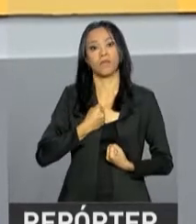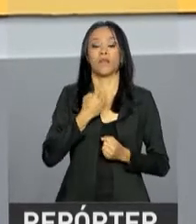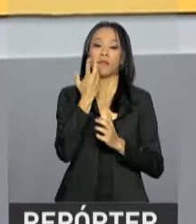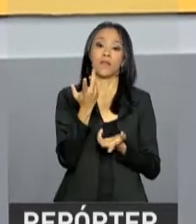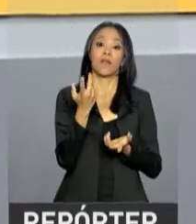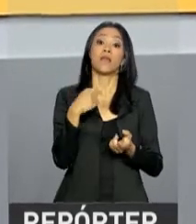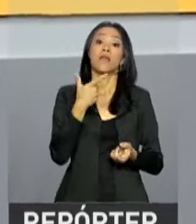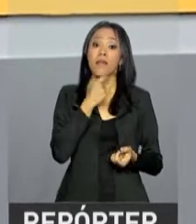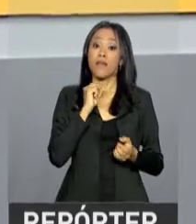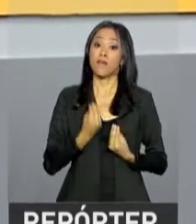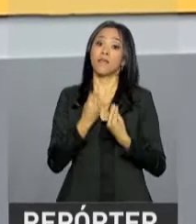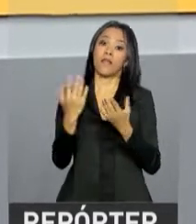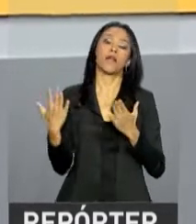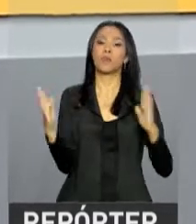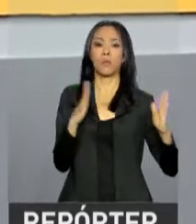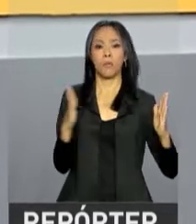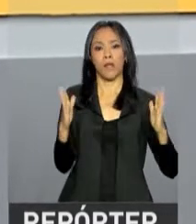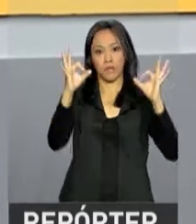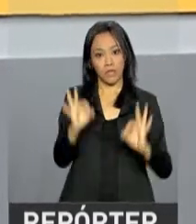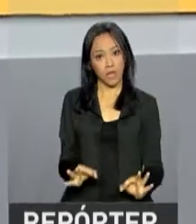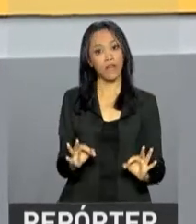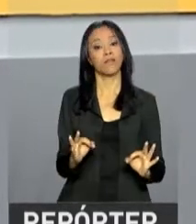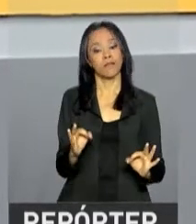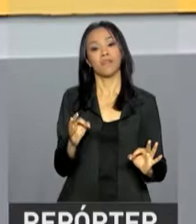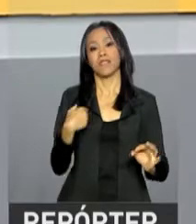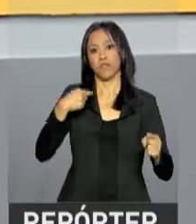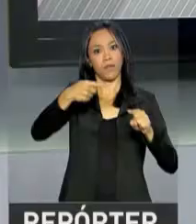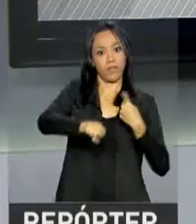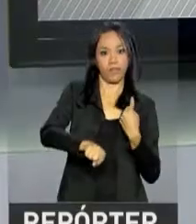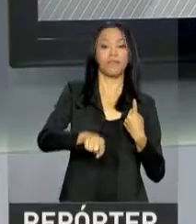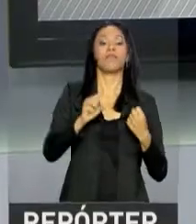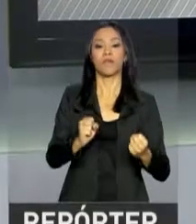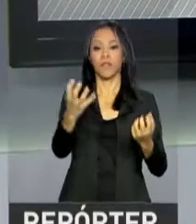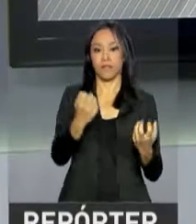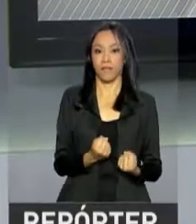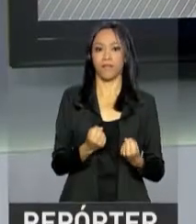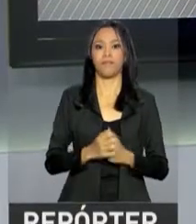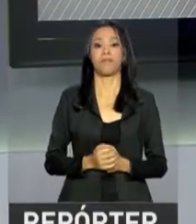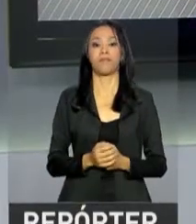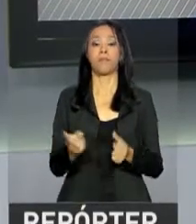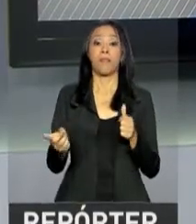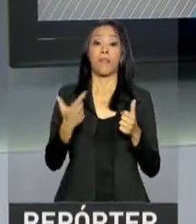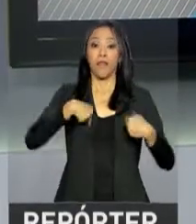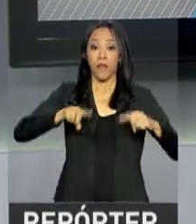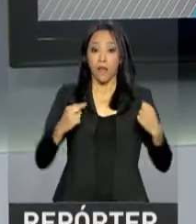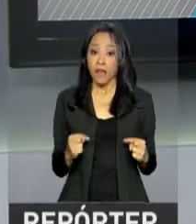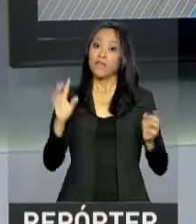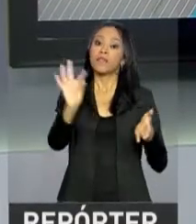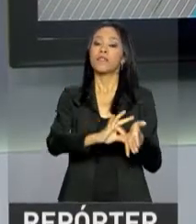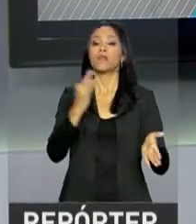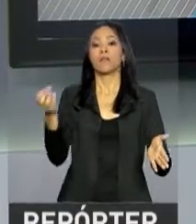início do prazo também têm prioridade se não houver divergência de dados as inscrições para a primeira edição do novo